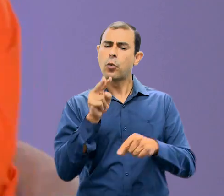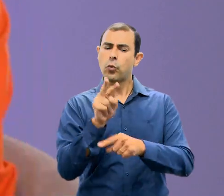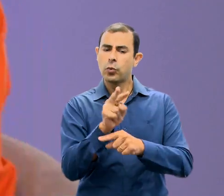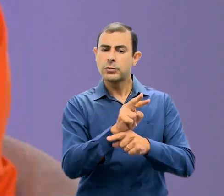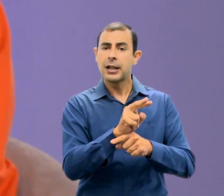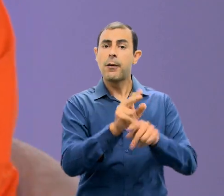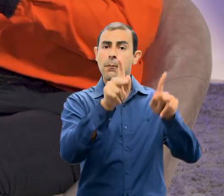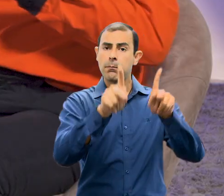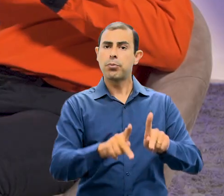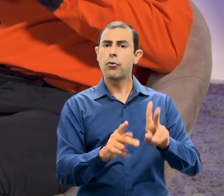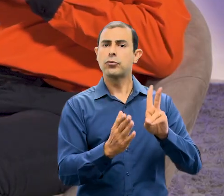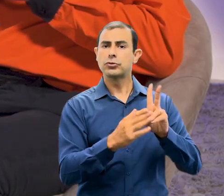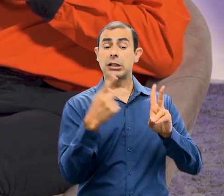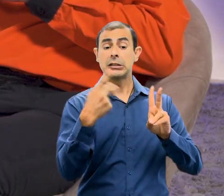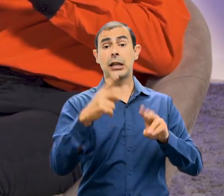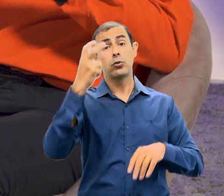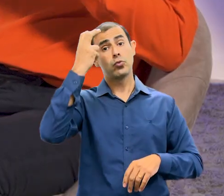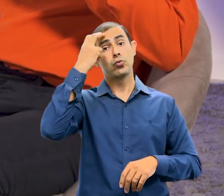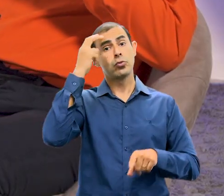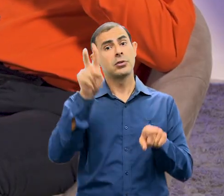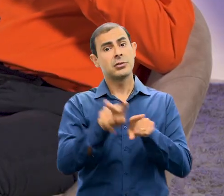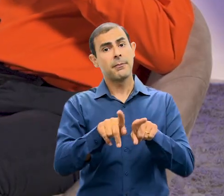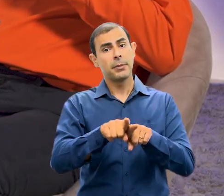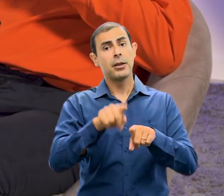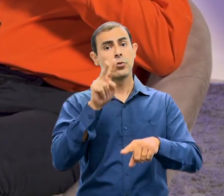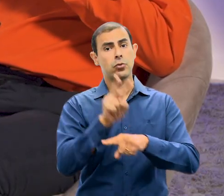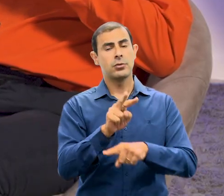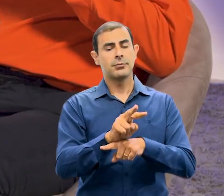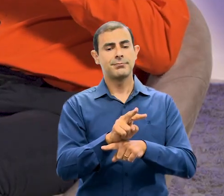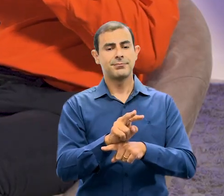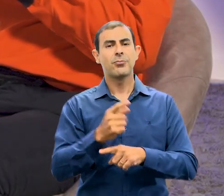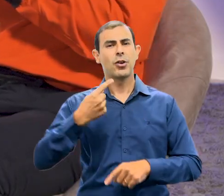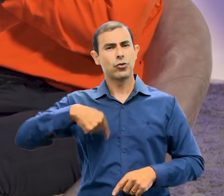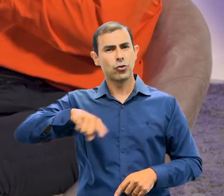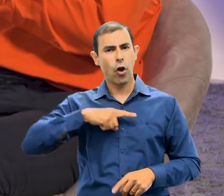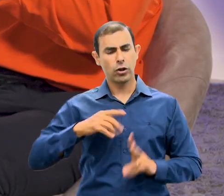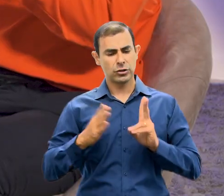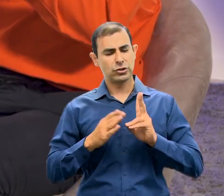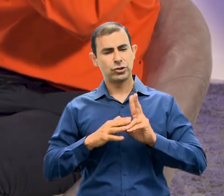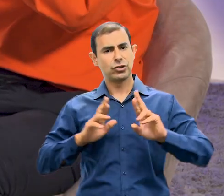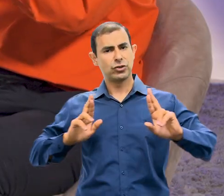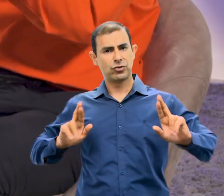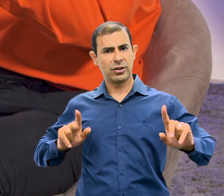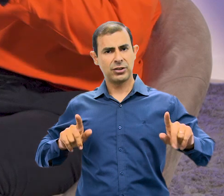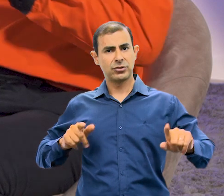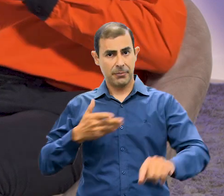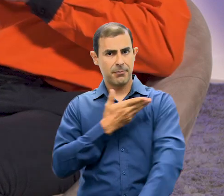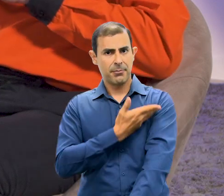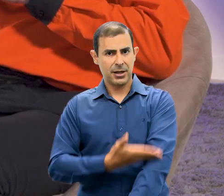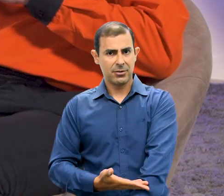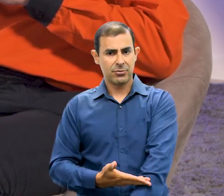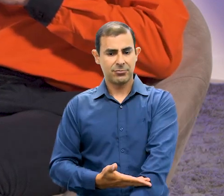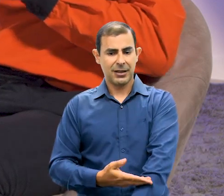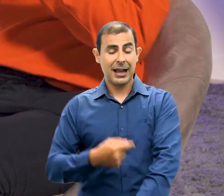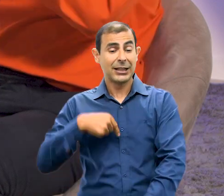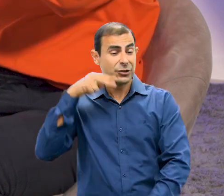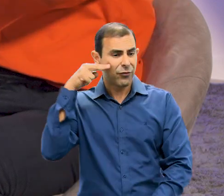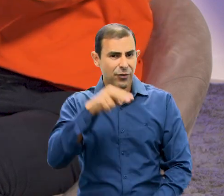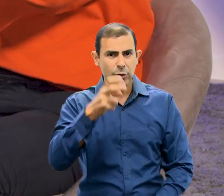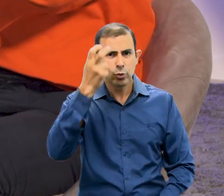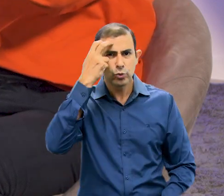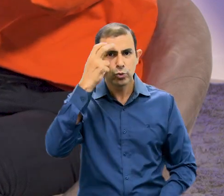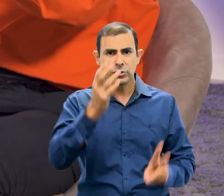indígenas e para a cultura deles. O que eu noto, Maria, é que nós, como não indígenas, nós temos dificuldade de entender a cultura indígena.